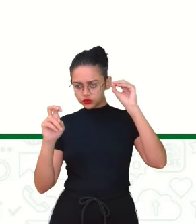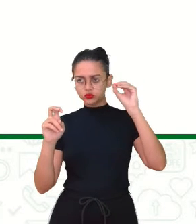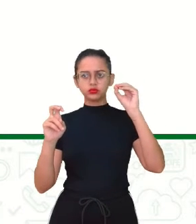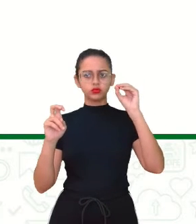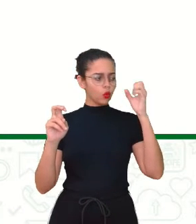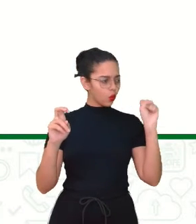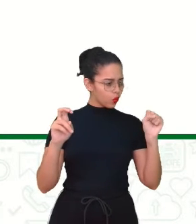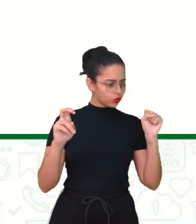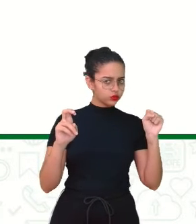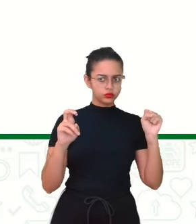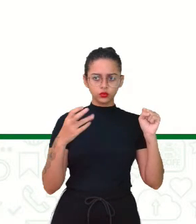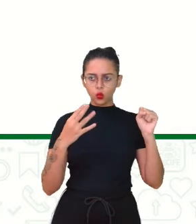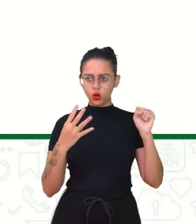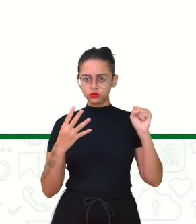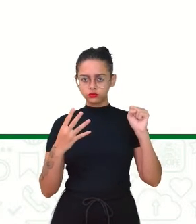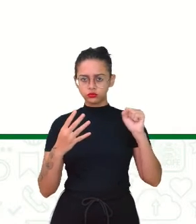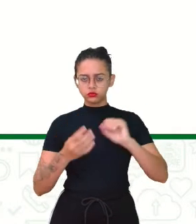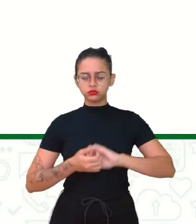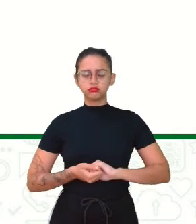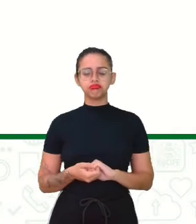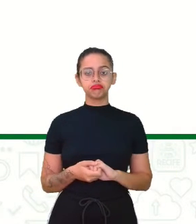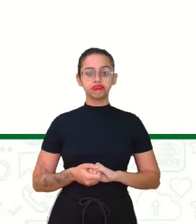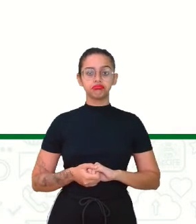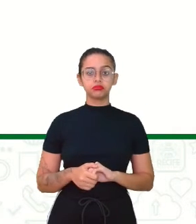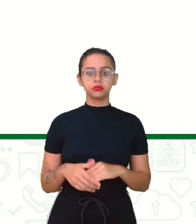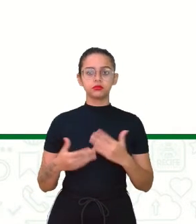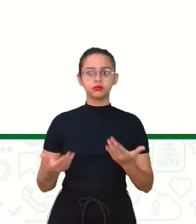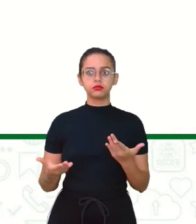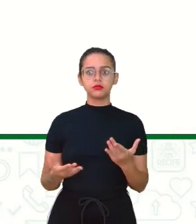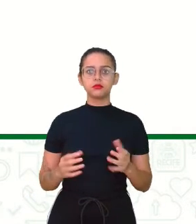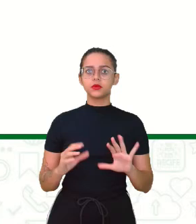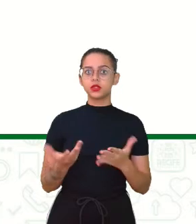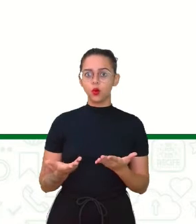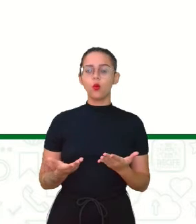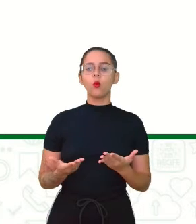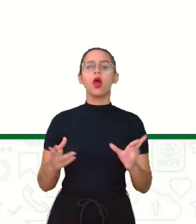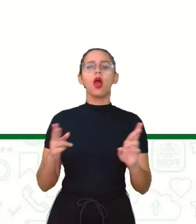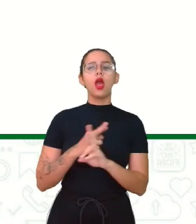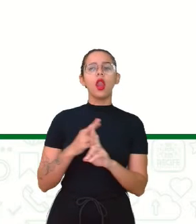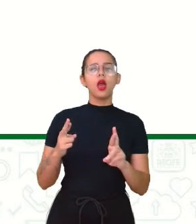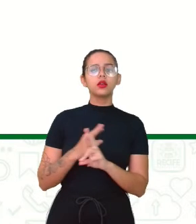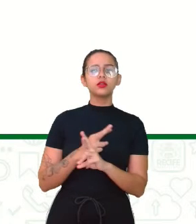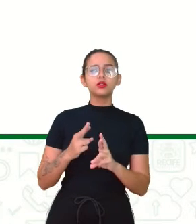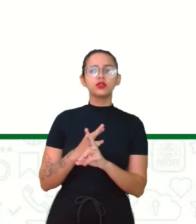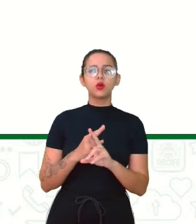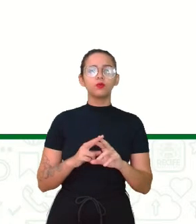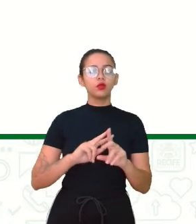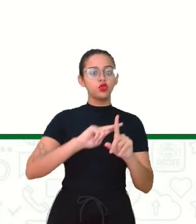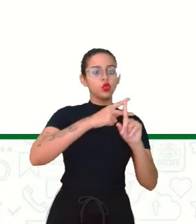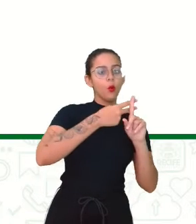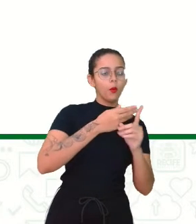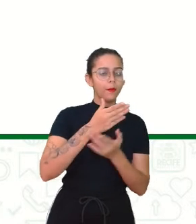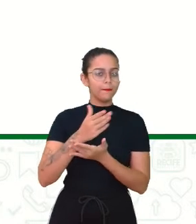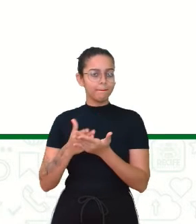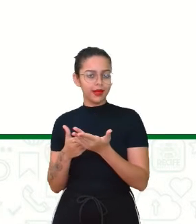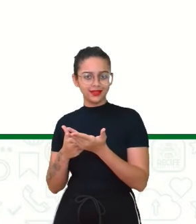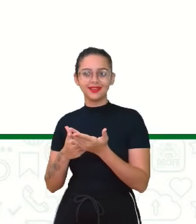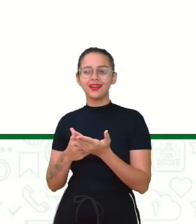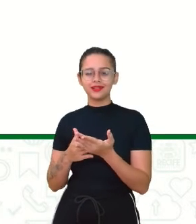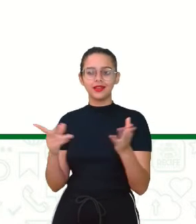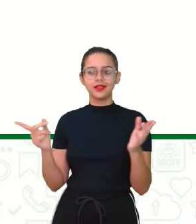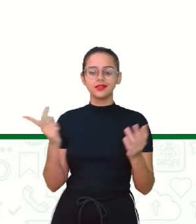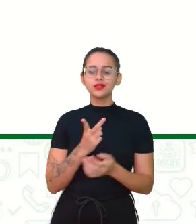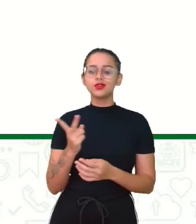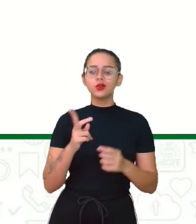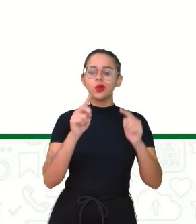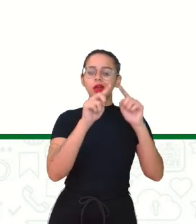centímetros e 8 centímetros para 4 centímetros. Ou seja, a relação dobro-metade. Esses retângulos aí,